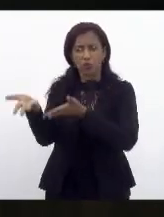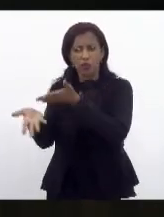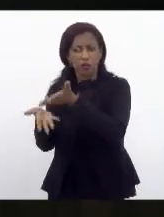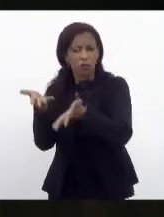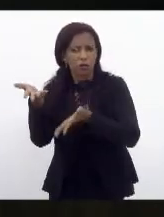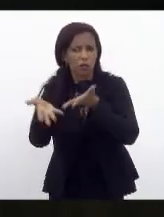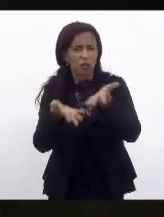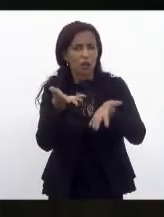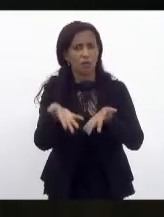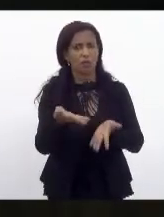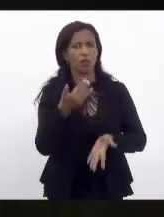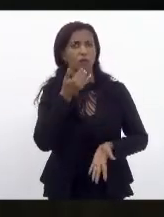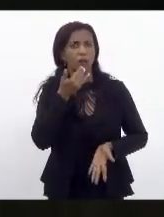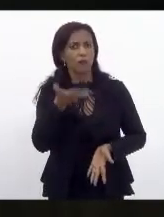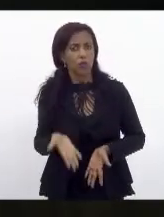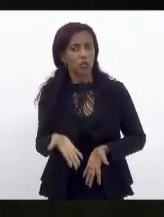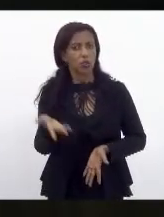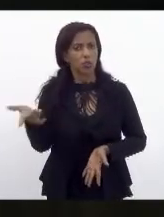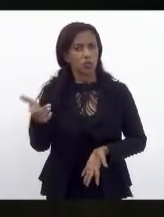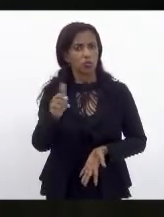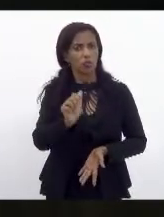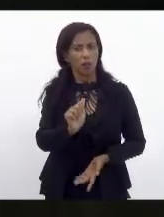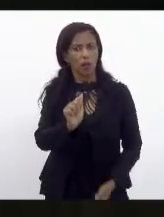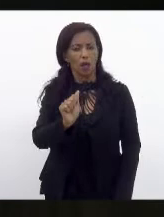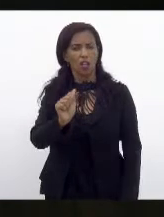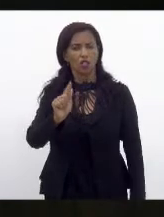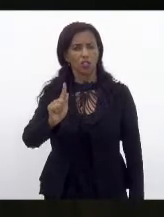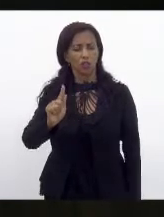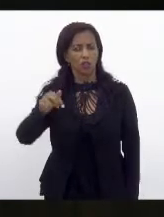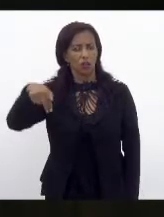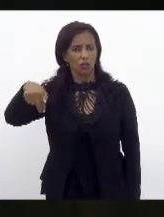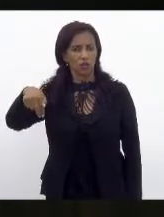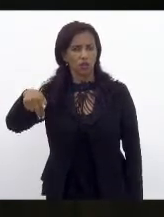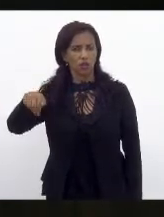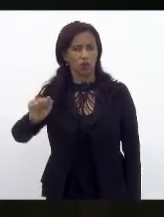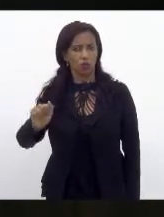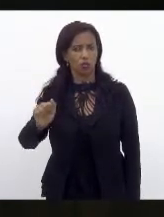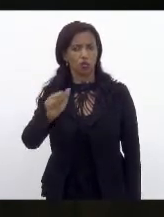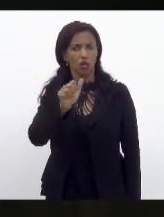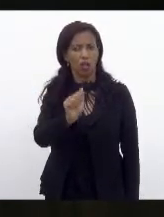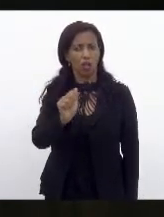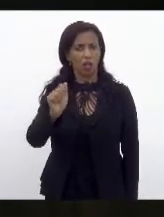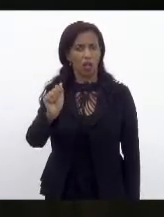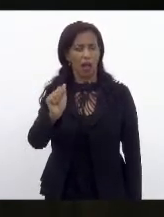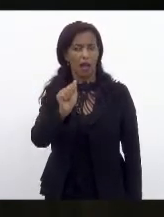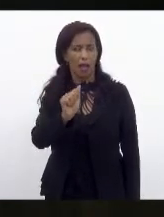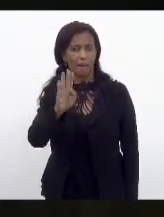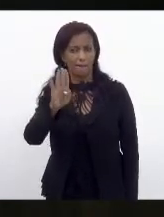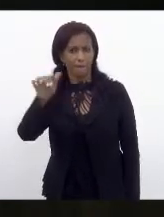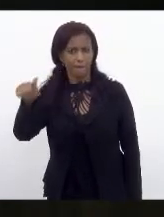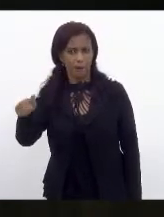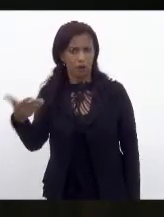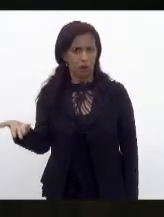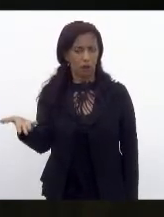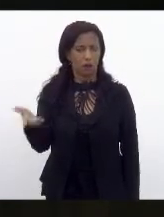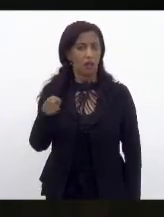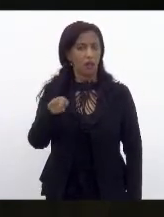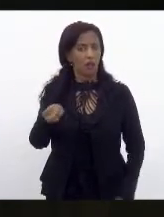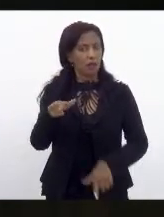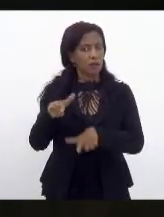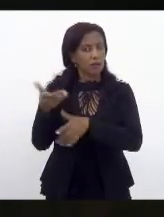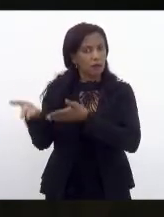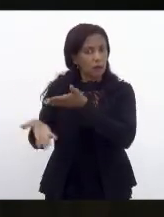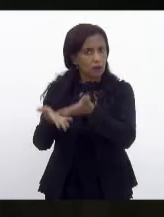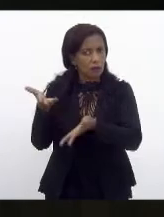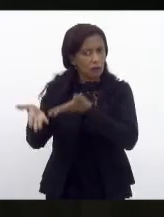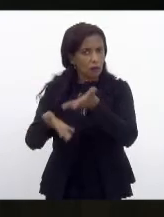que é designado pela Agência Nacional de Saúde, que é a terapia ABA. Essa terapia é que